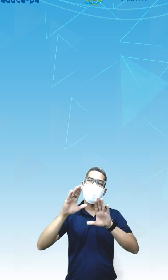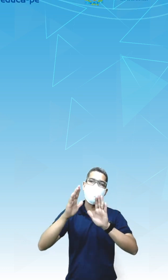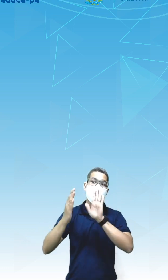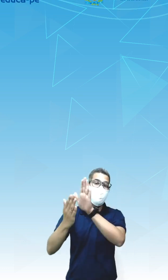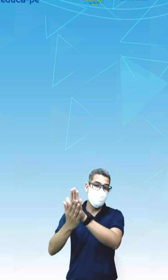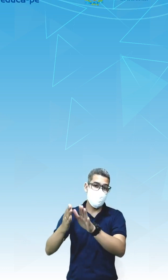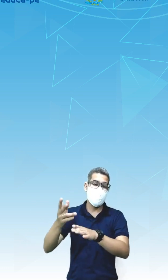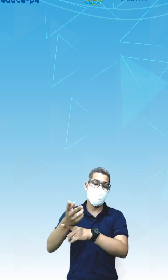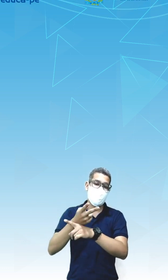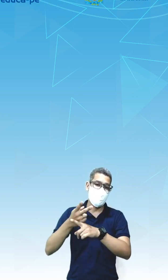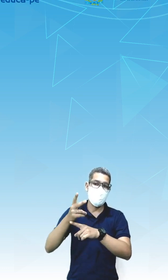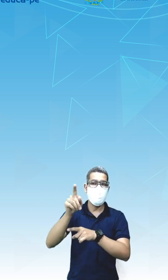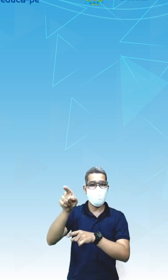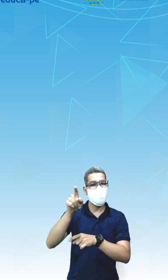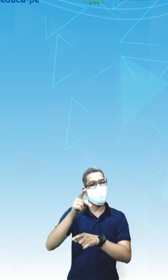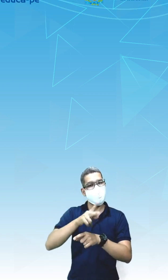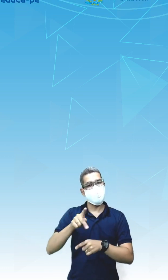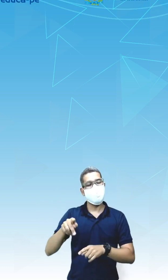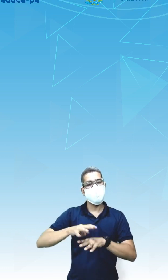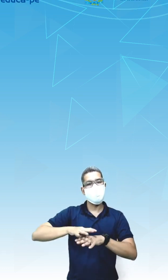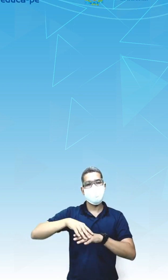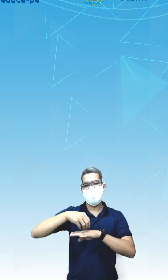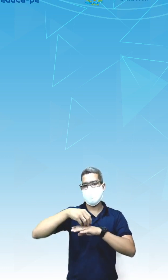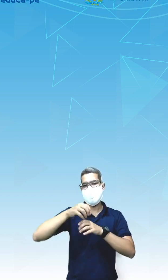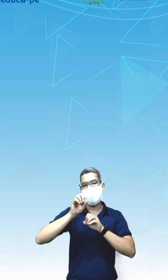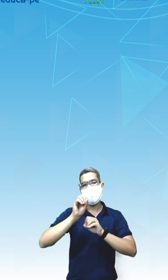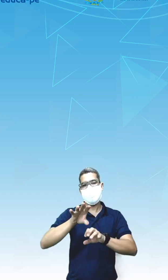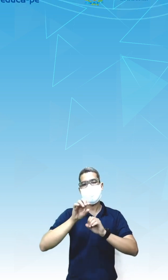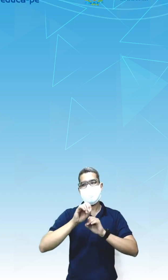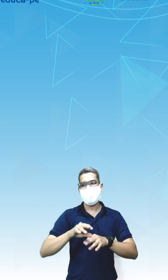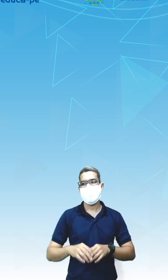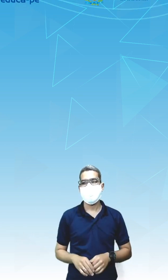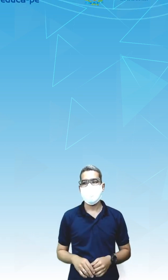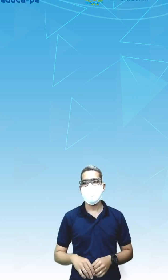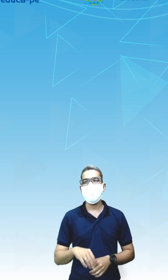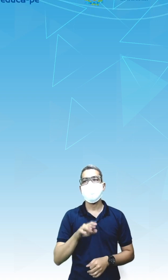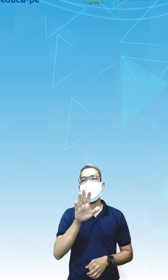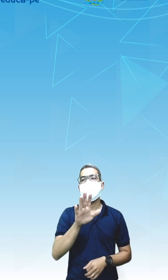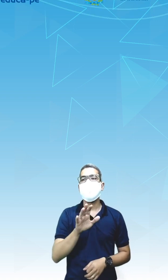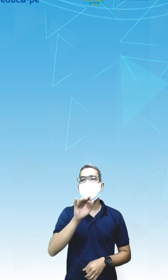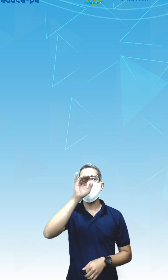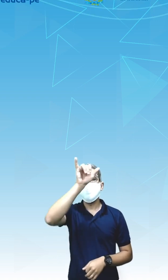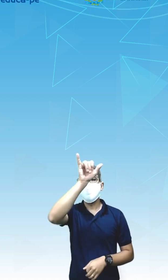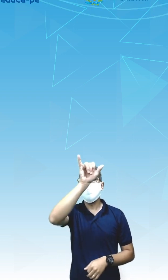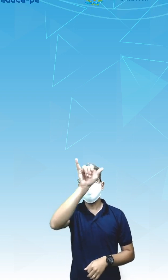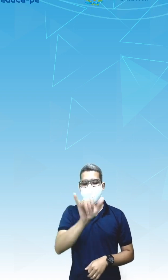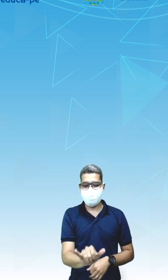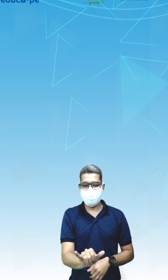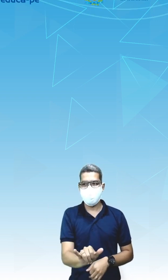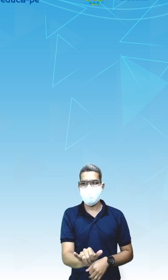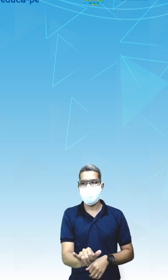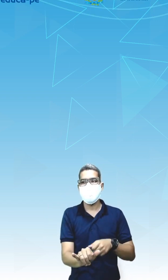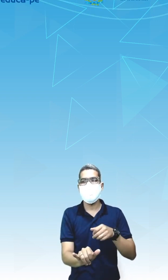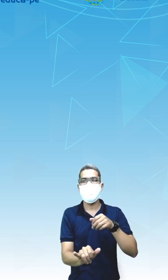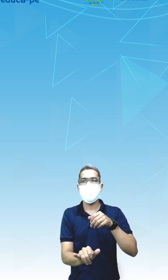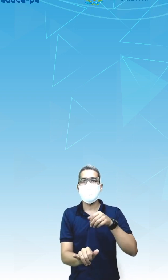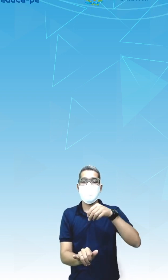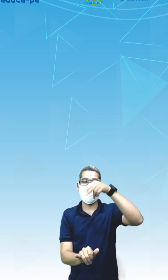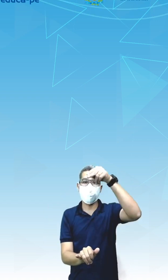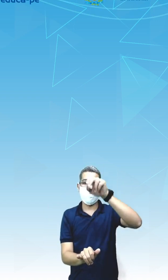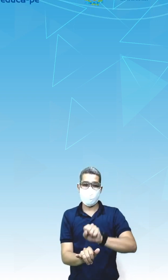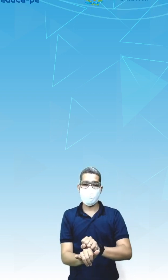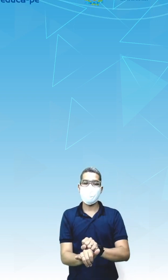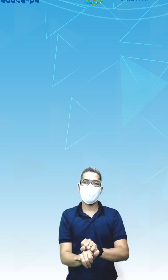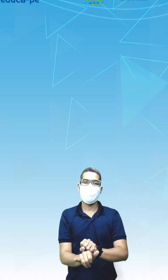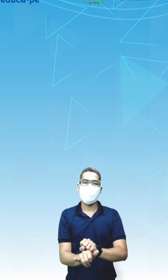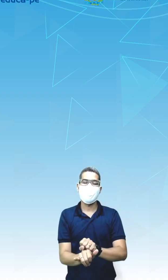de matemática. Ela vai ensinar. Professora, ponto Y, do norte a sul. E o X,